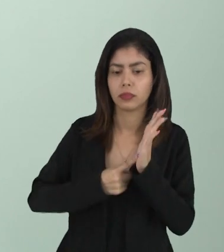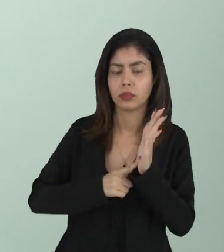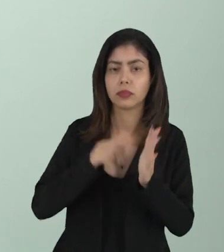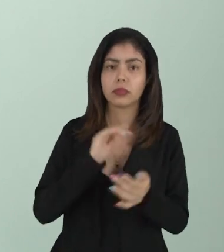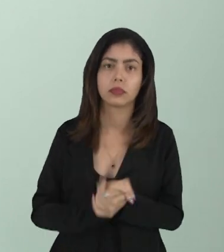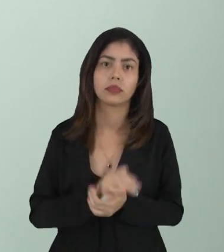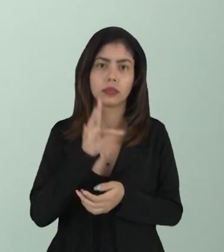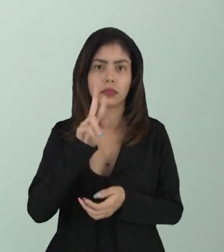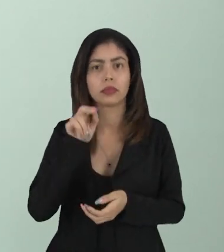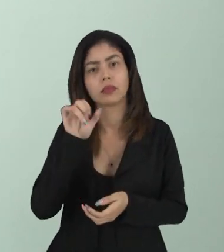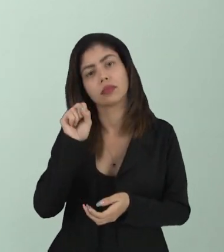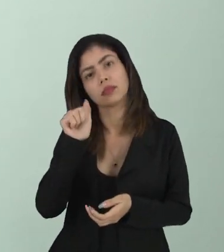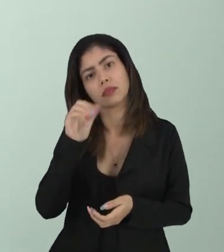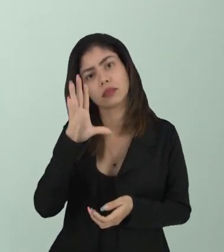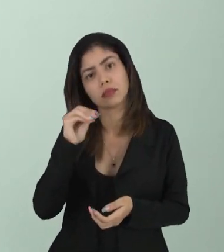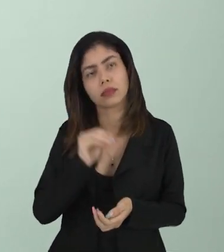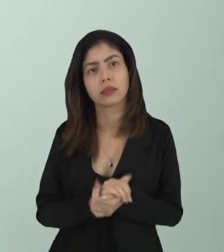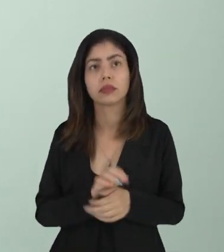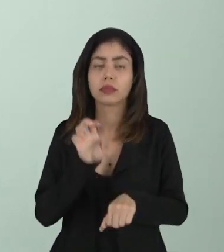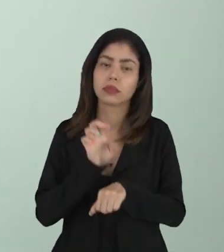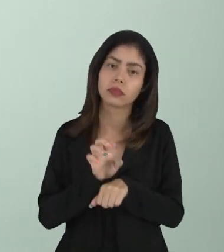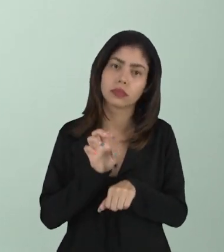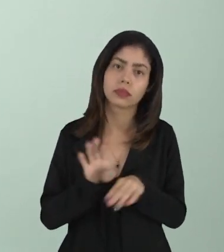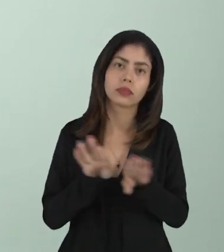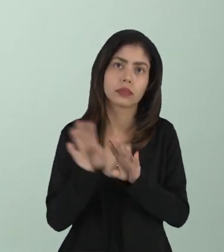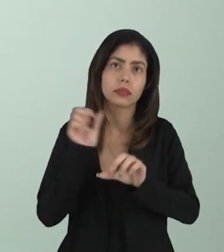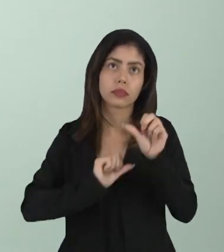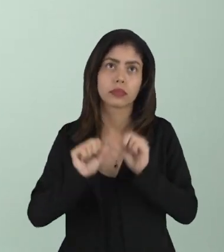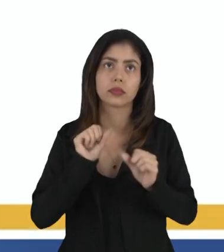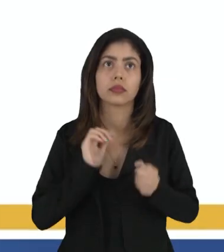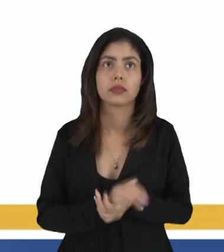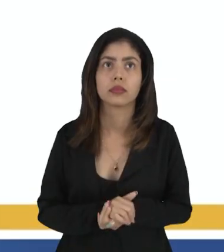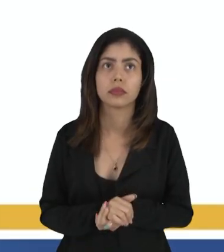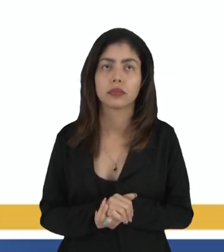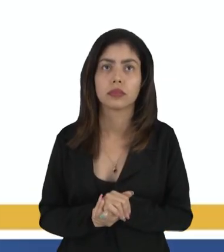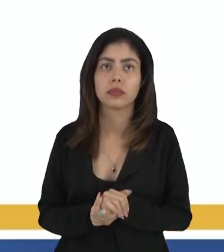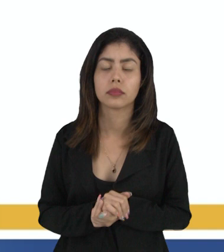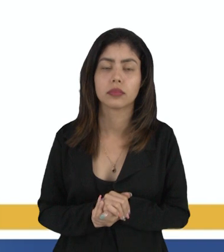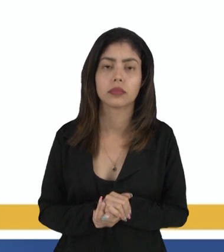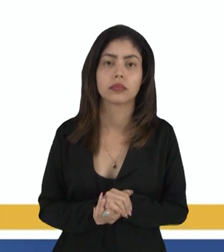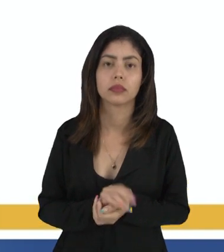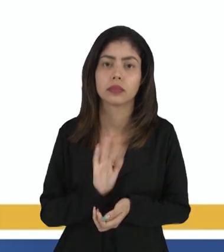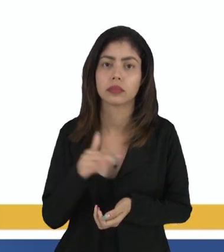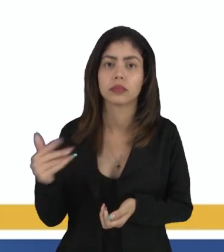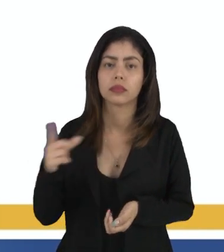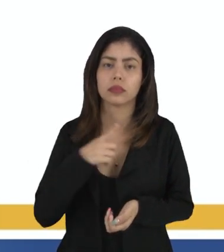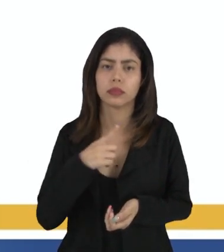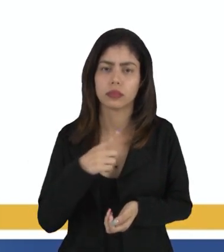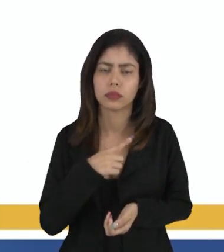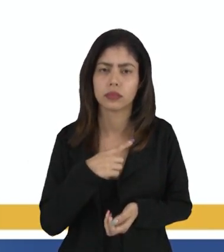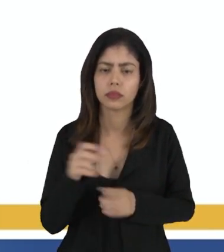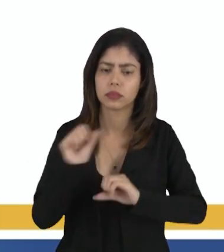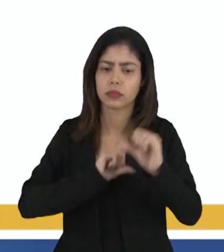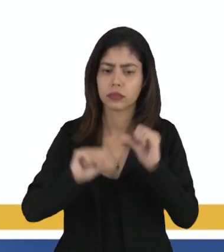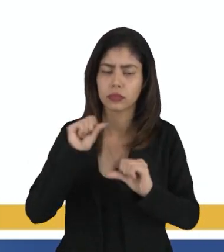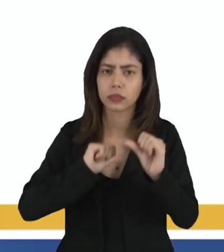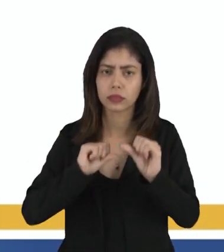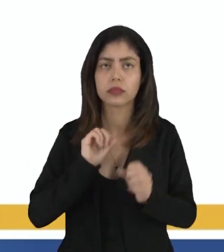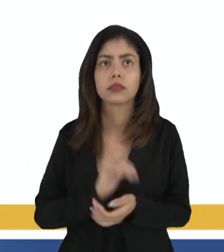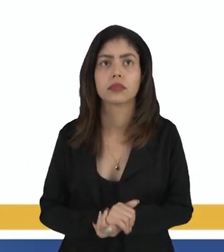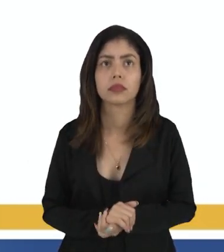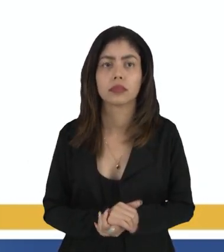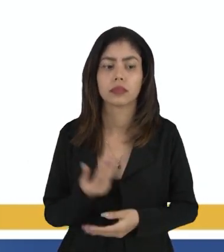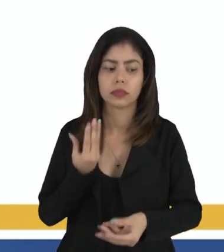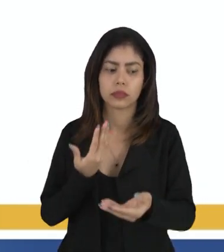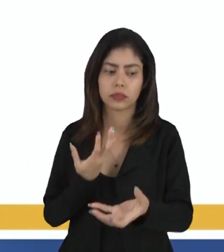e de ebulição, que é essa mudança de estado ali. E quando que vai haver mesmo essa troca? Ou seja,